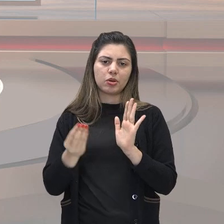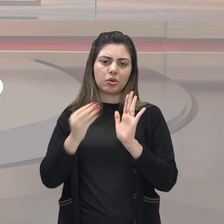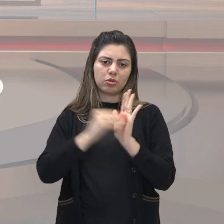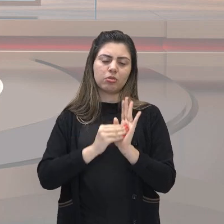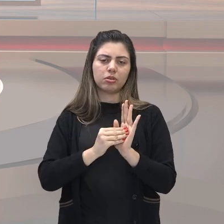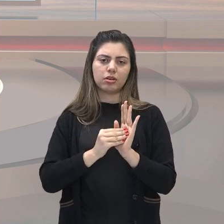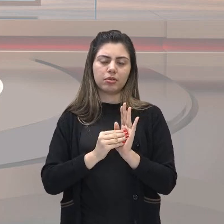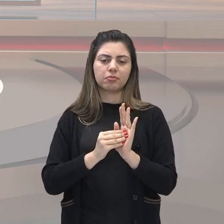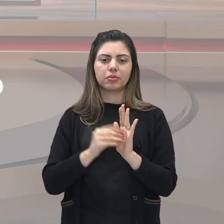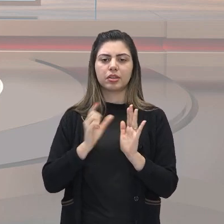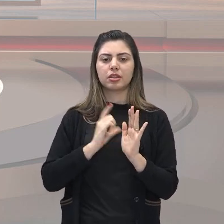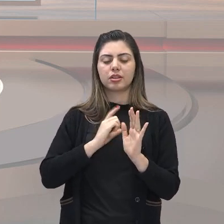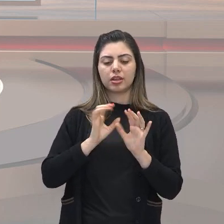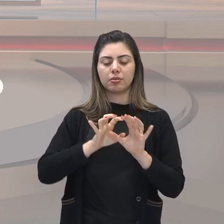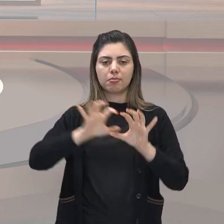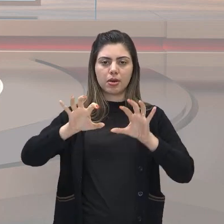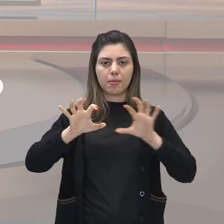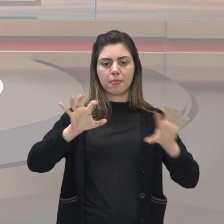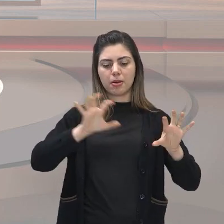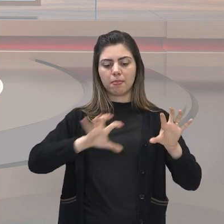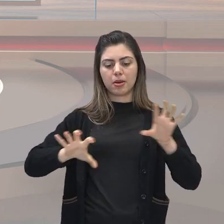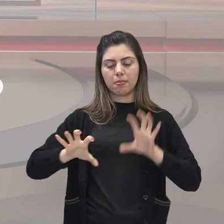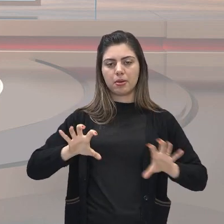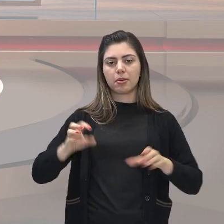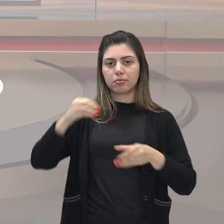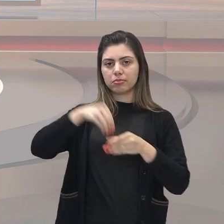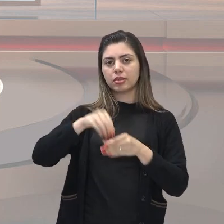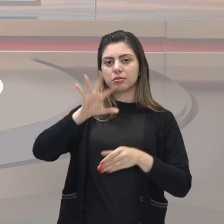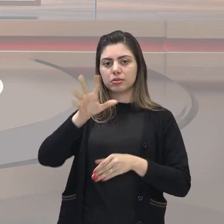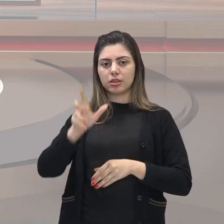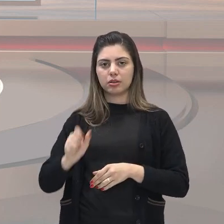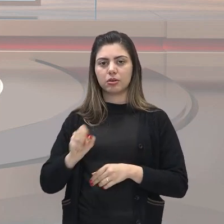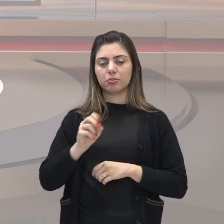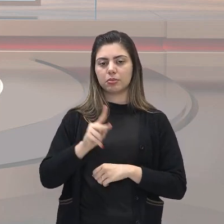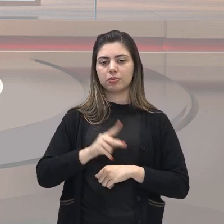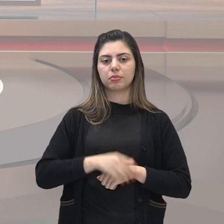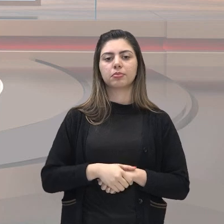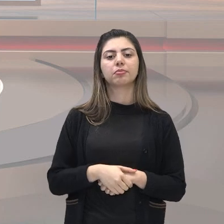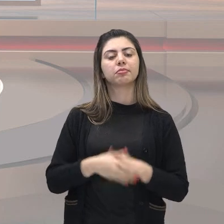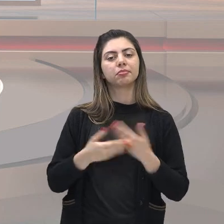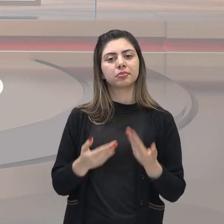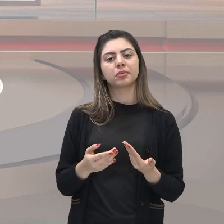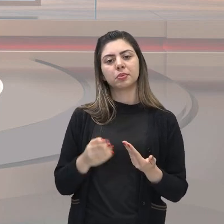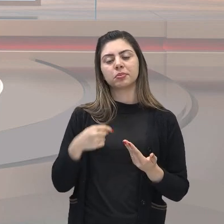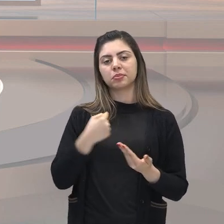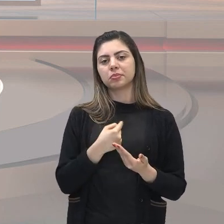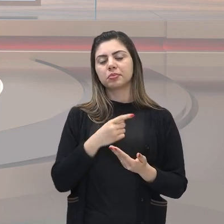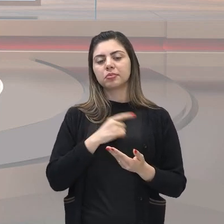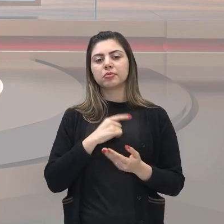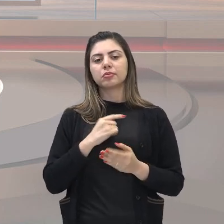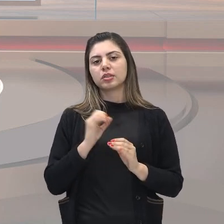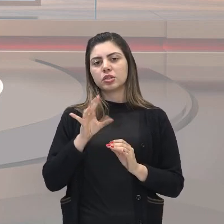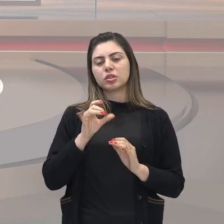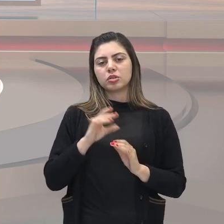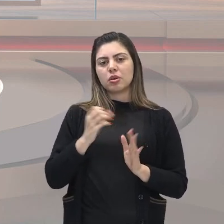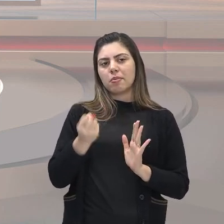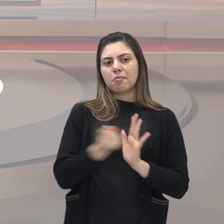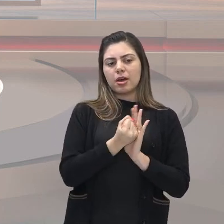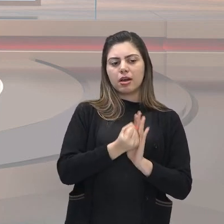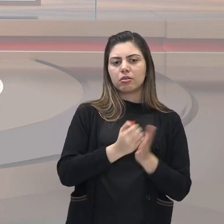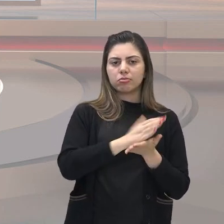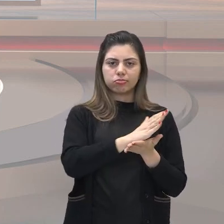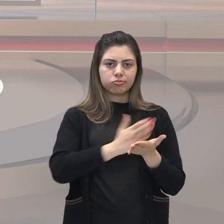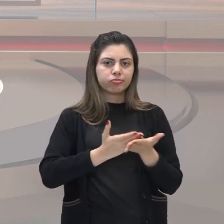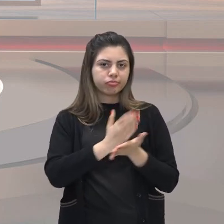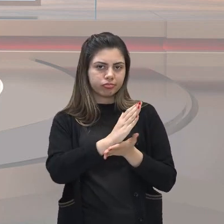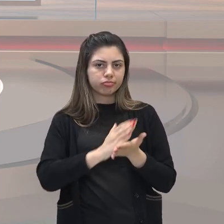né, que dividem cada território. Então, fronteiras artificiais são aquelas que nós criamos e colocamos ali para servir de marco territorial,